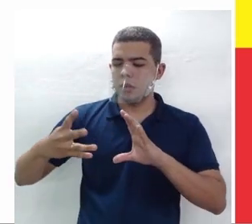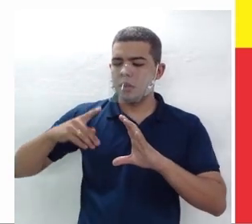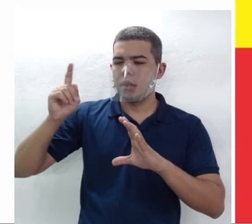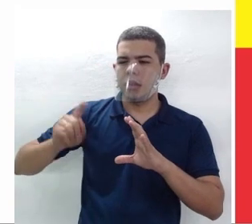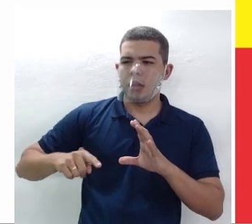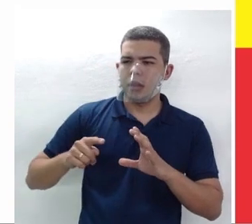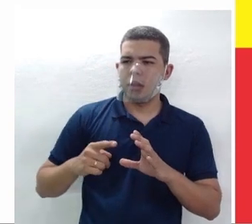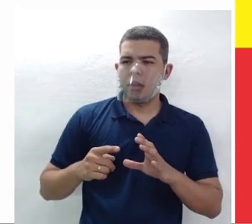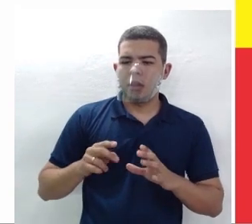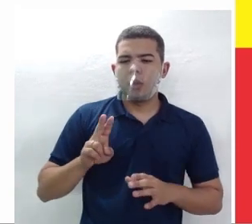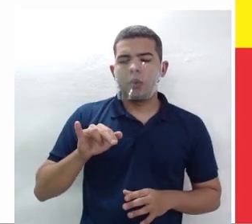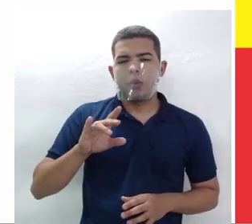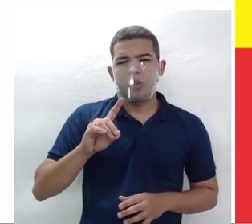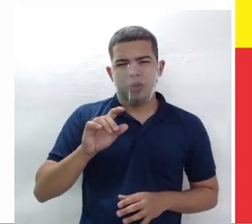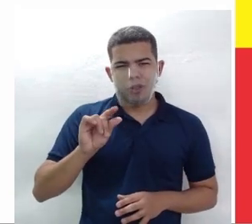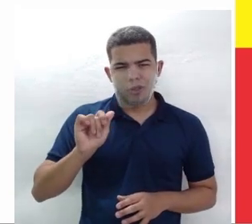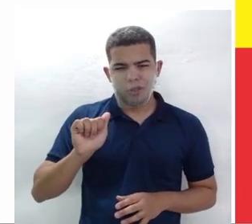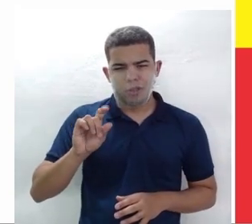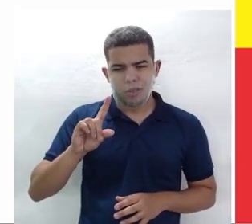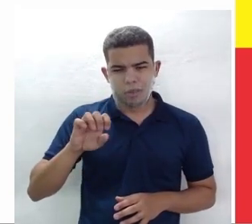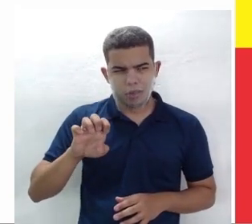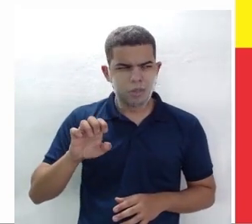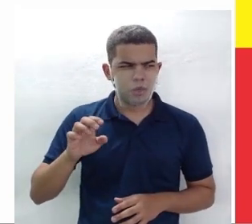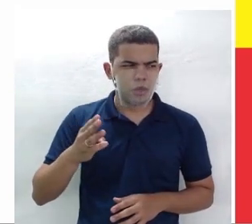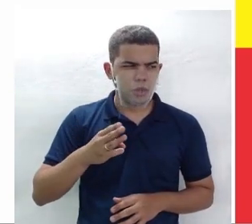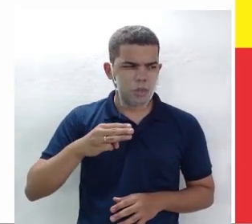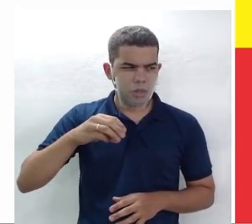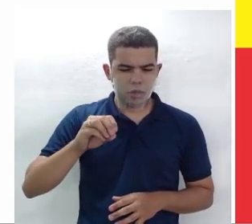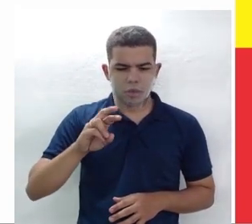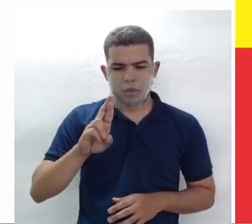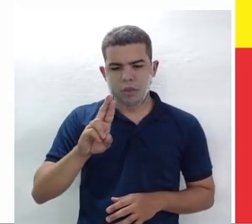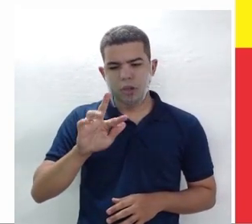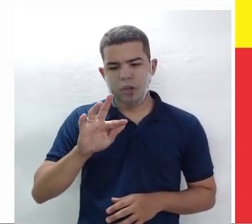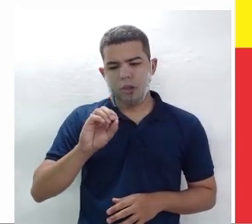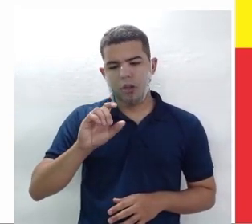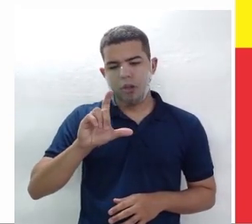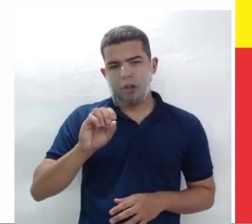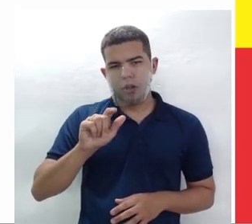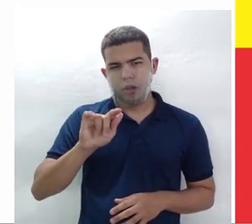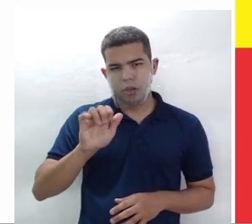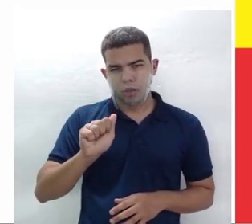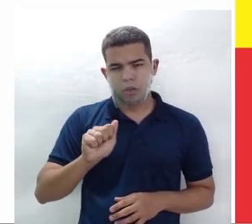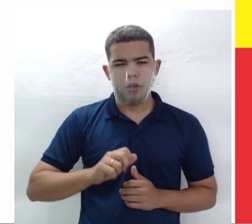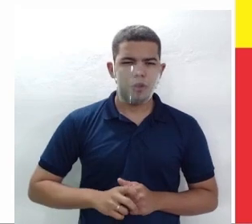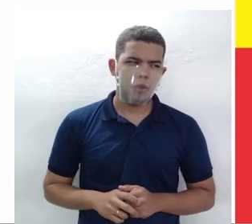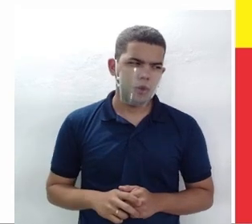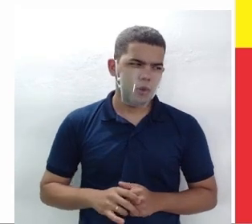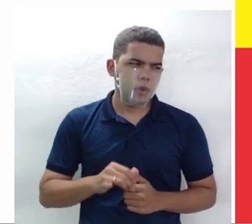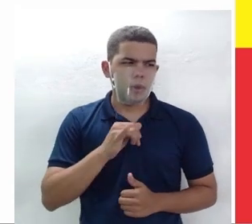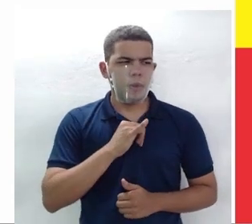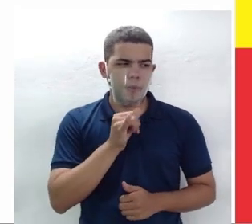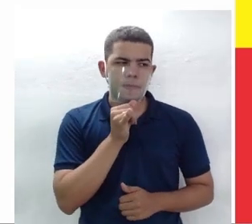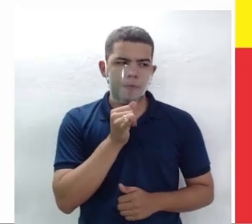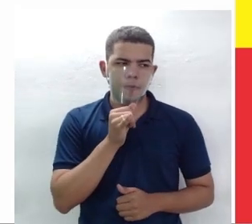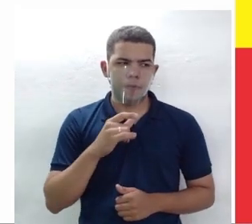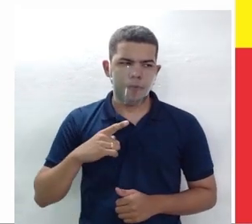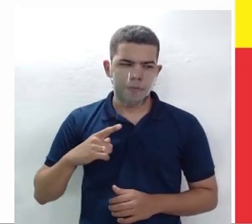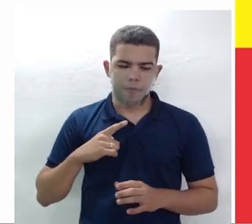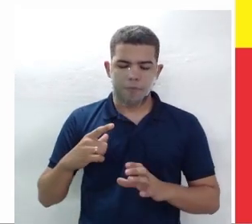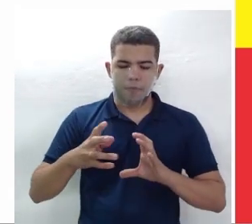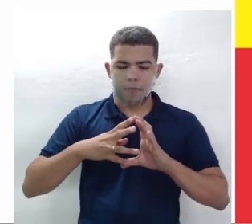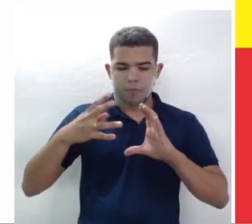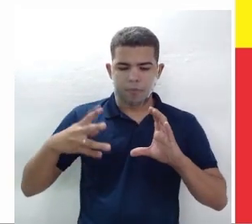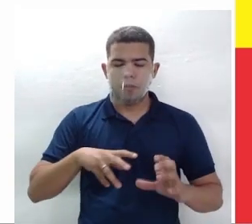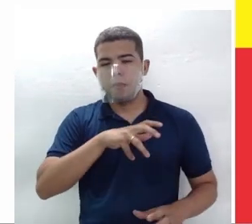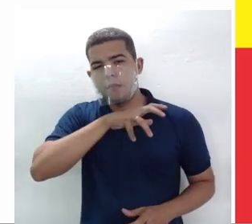Então, nessa imagem que vocês estão observando, eu tenho a imagem de uma célula animal, outra imagem